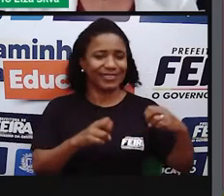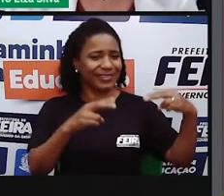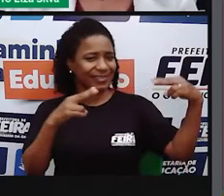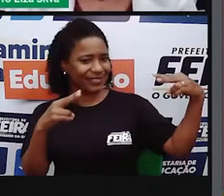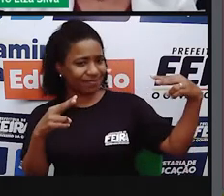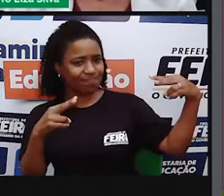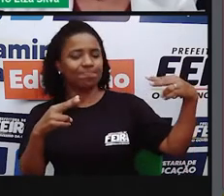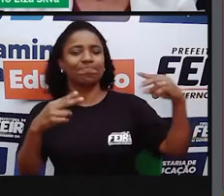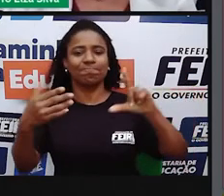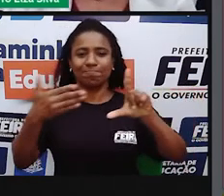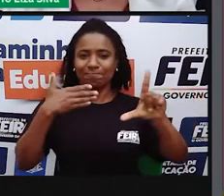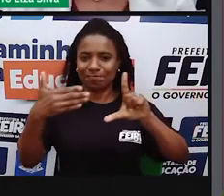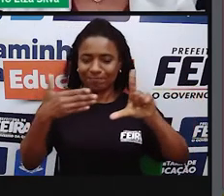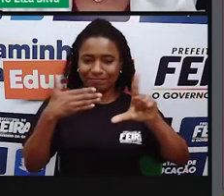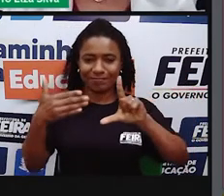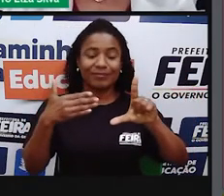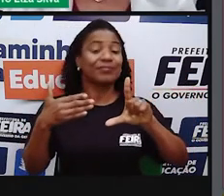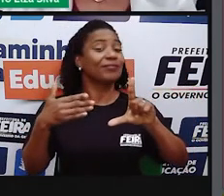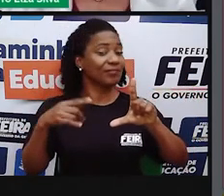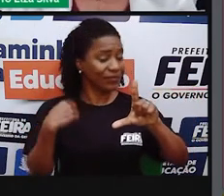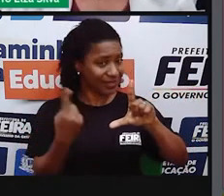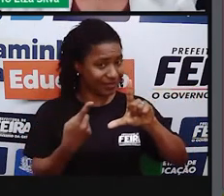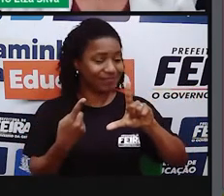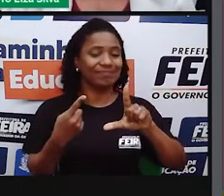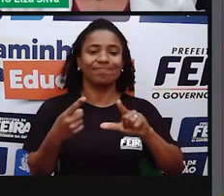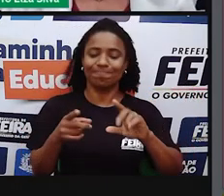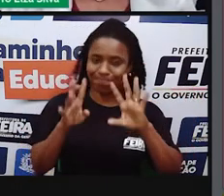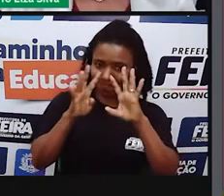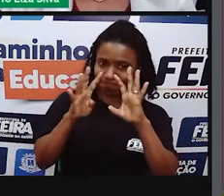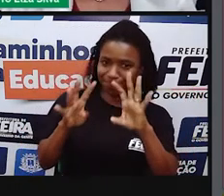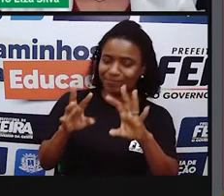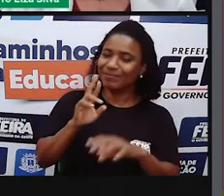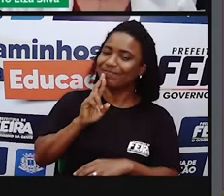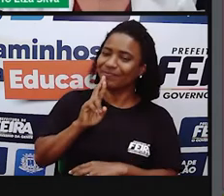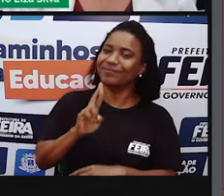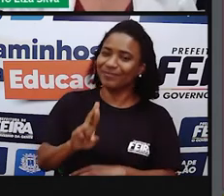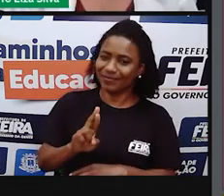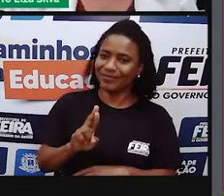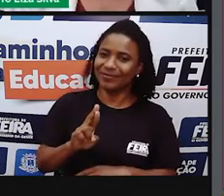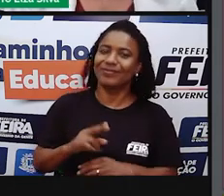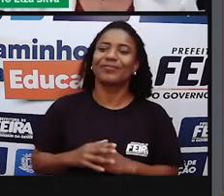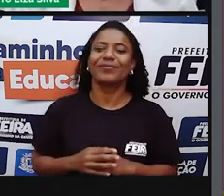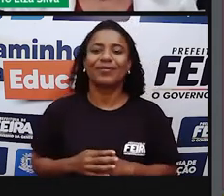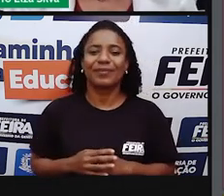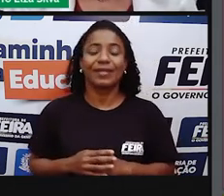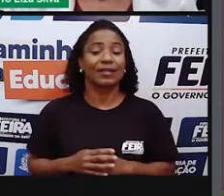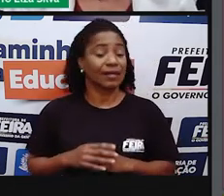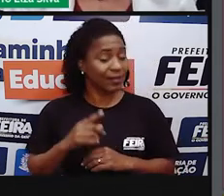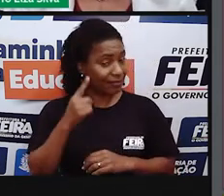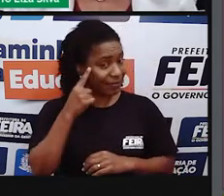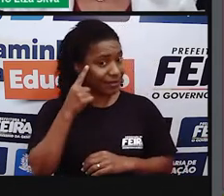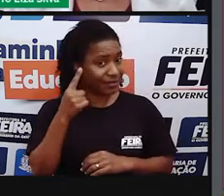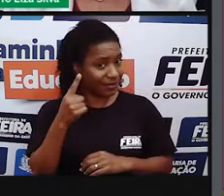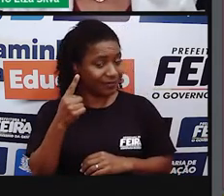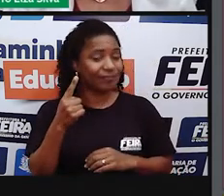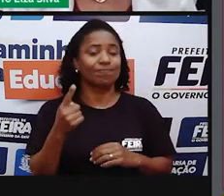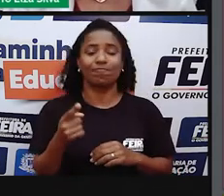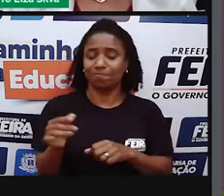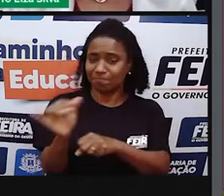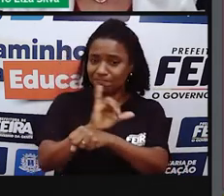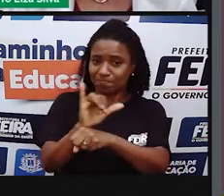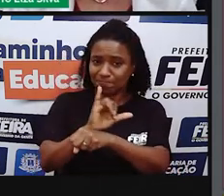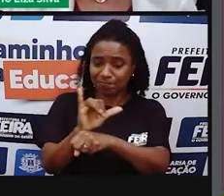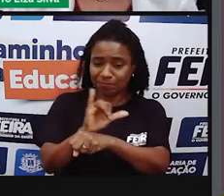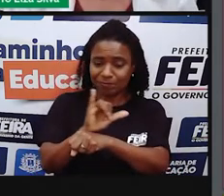que são propostas durante a nossa aula. Não se esqueça que é importante assistir a esta aula mais de